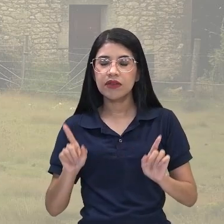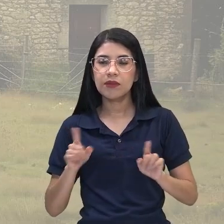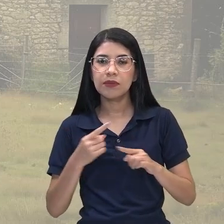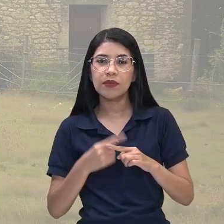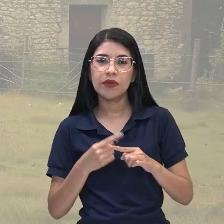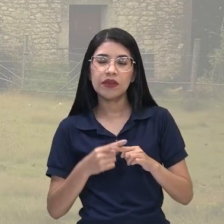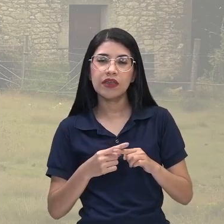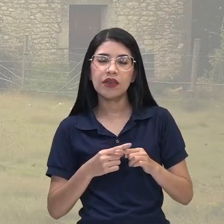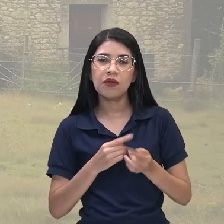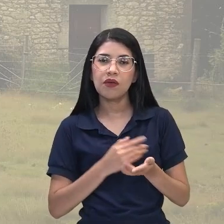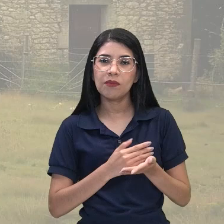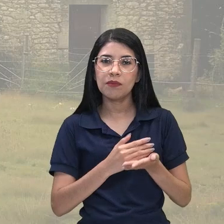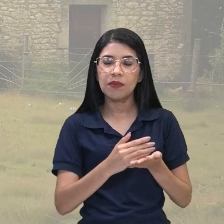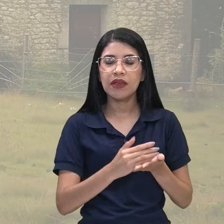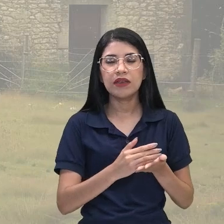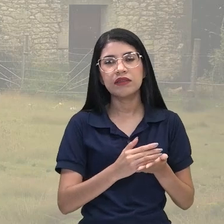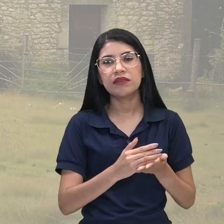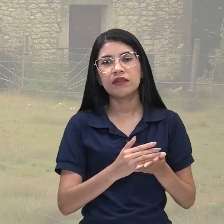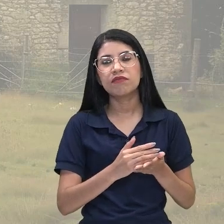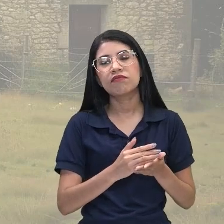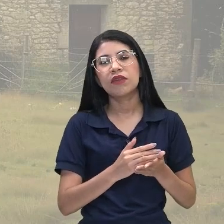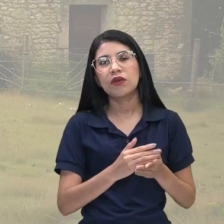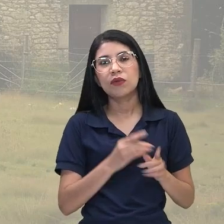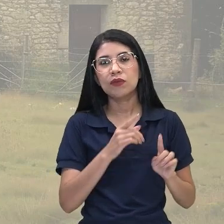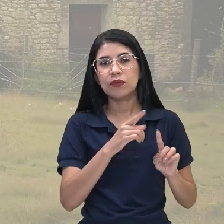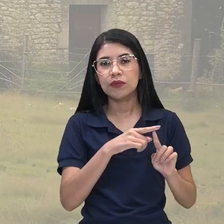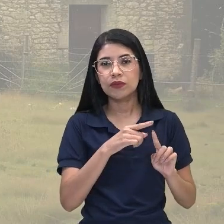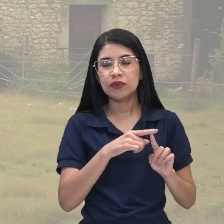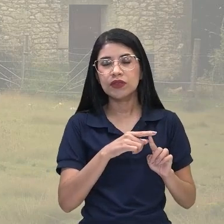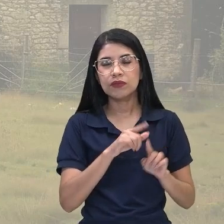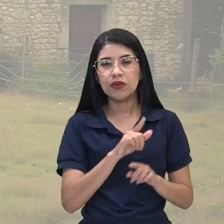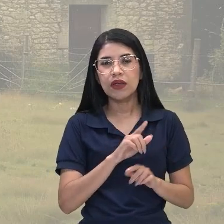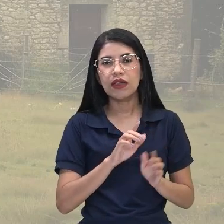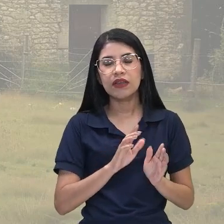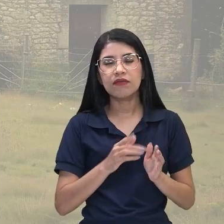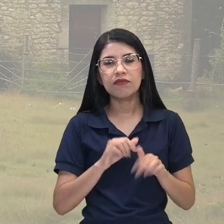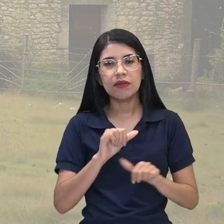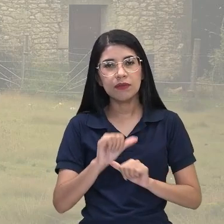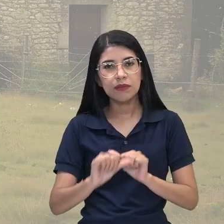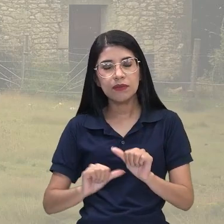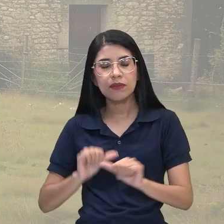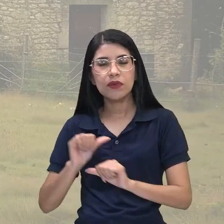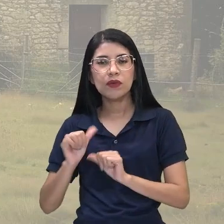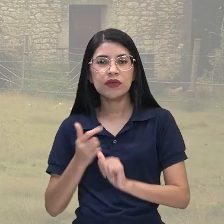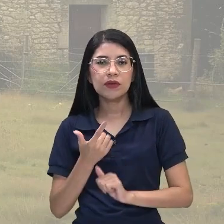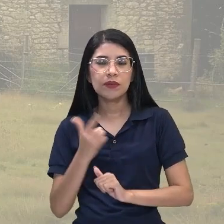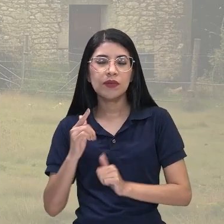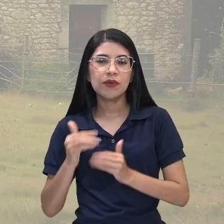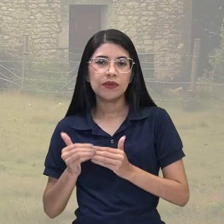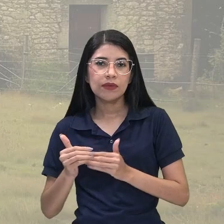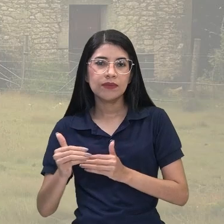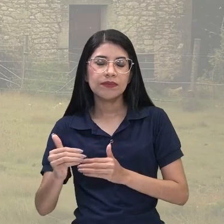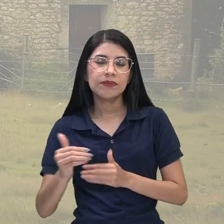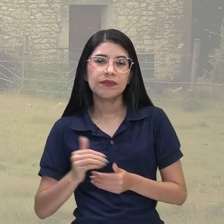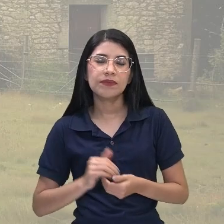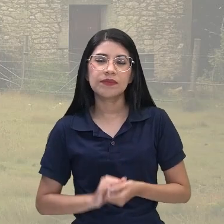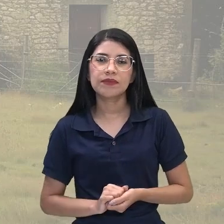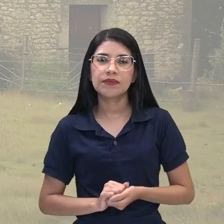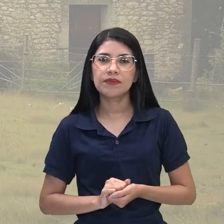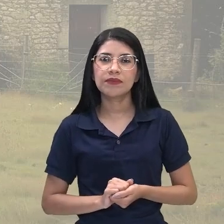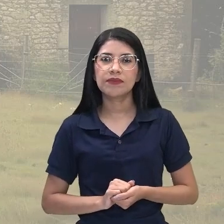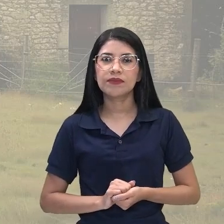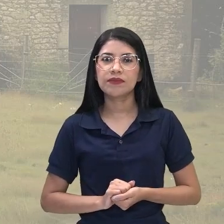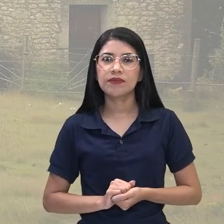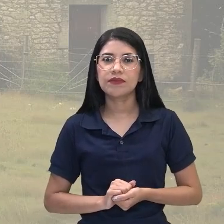entra um movimento, é porque ele deixa para trás que o movimento